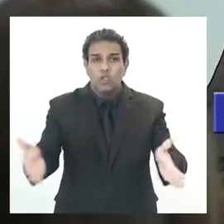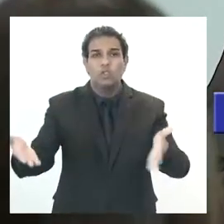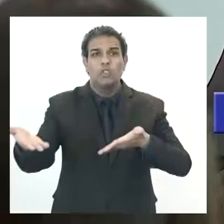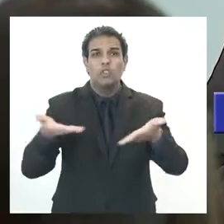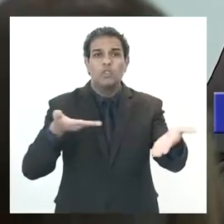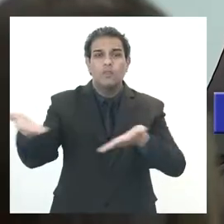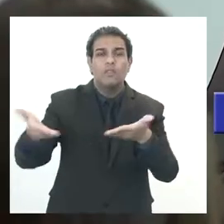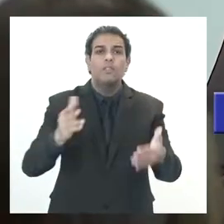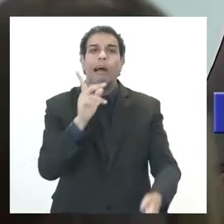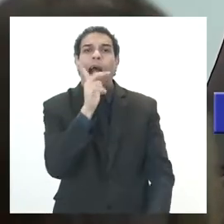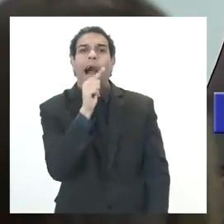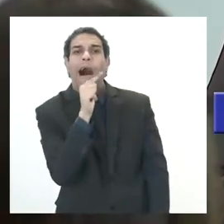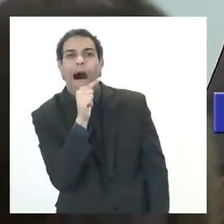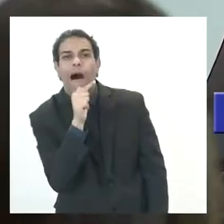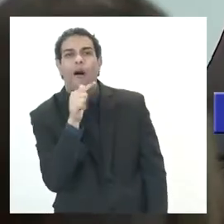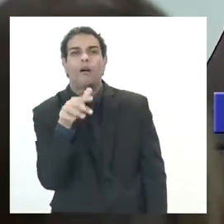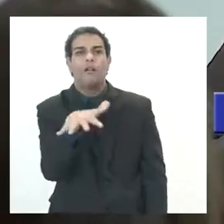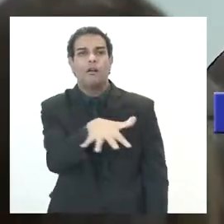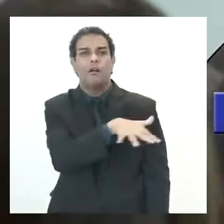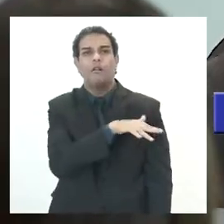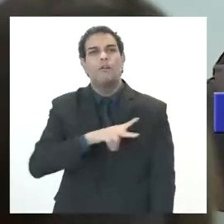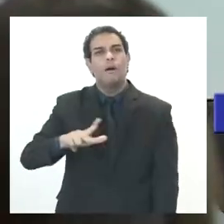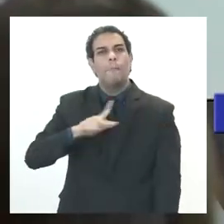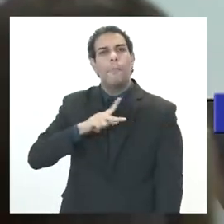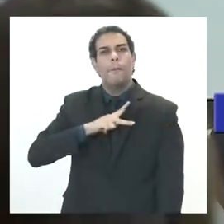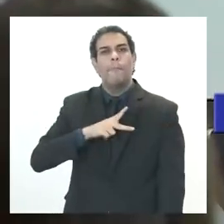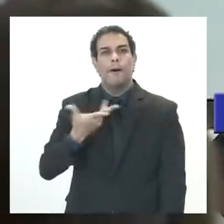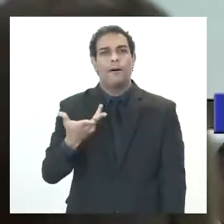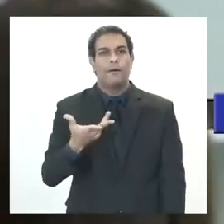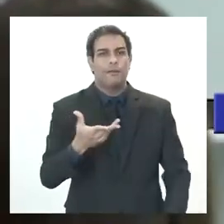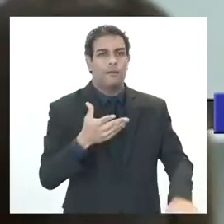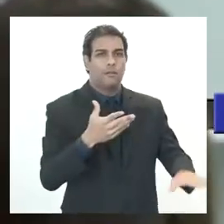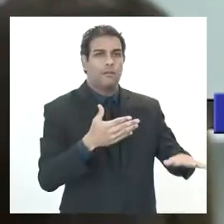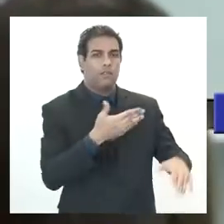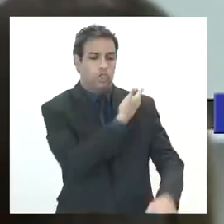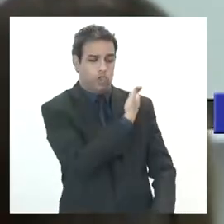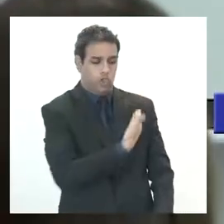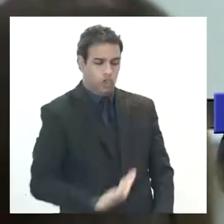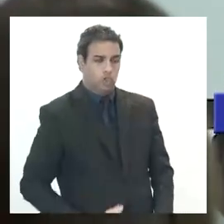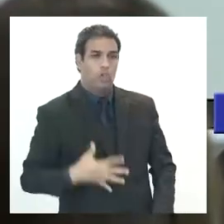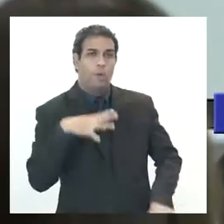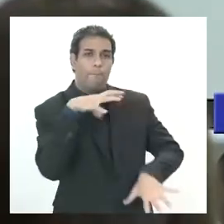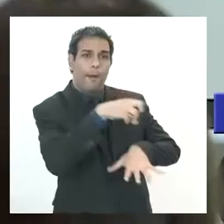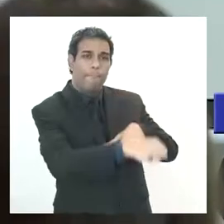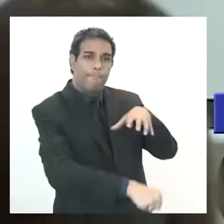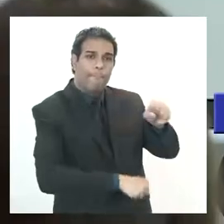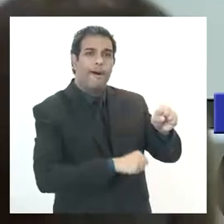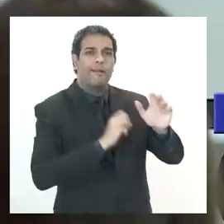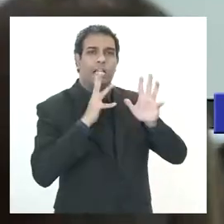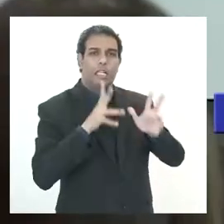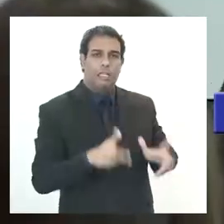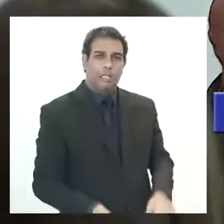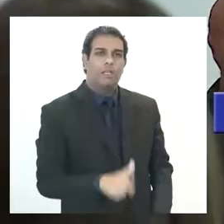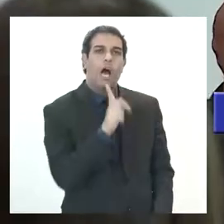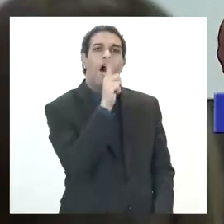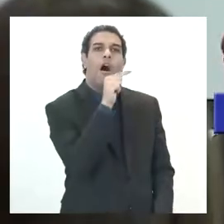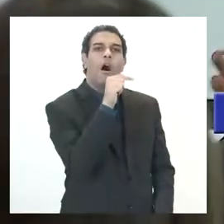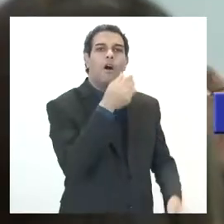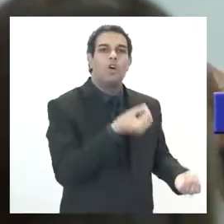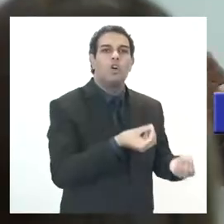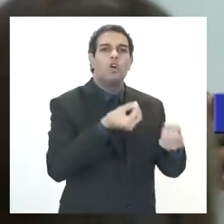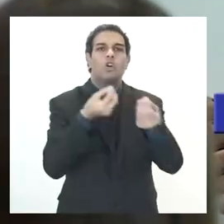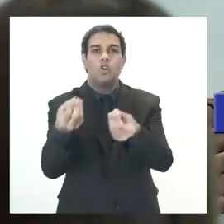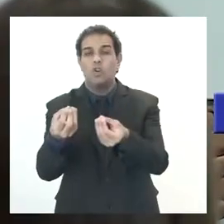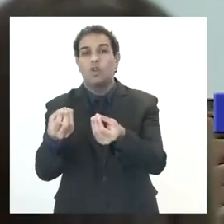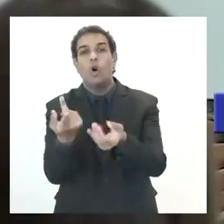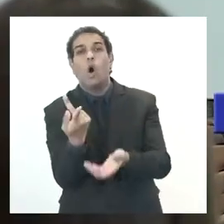serviço de água para iniciativa privada é tirar da mão do estado que capta produz e trata a água e leva para você